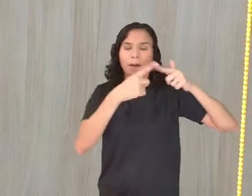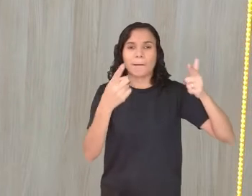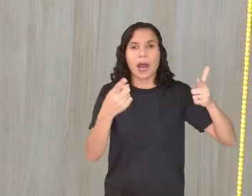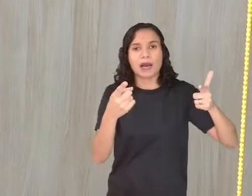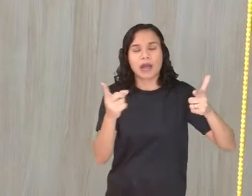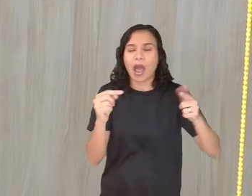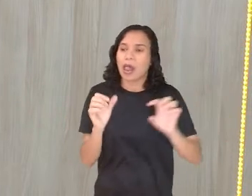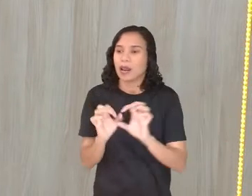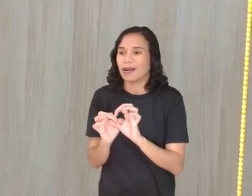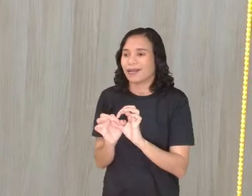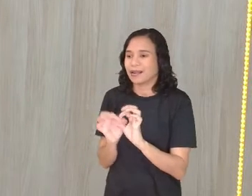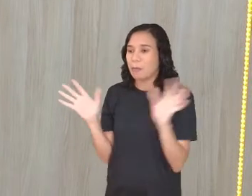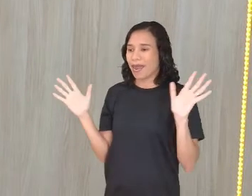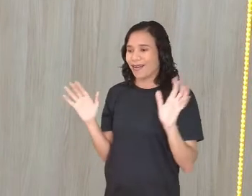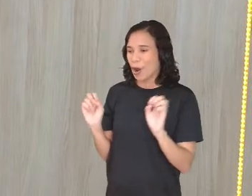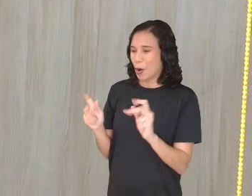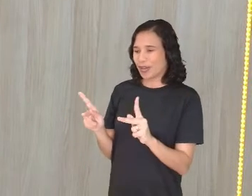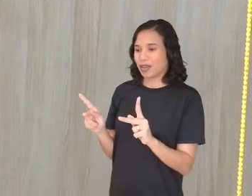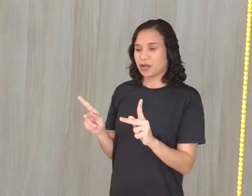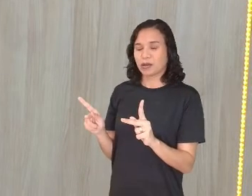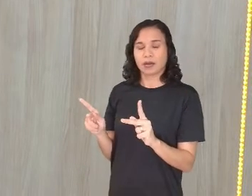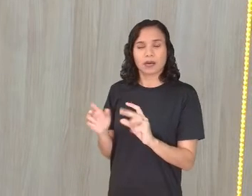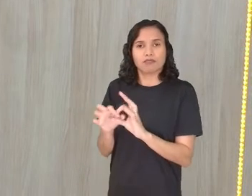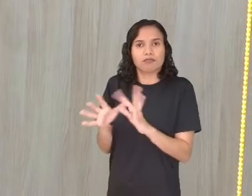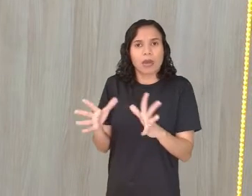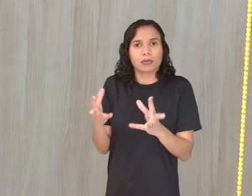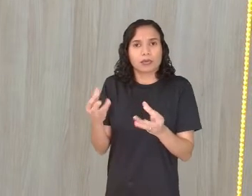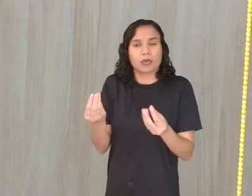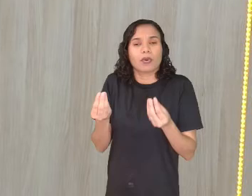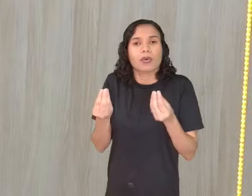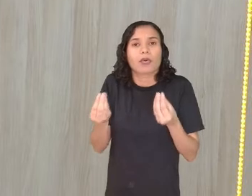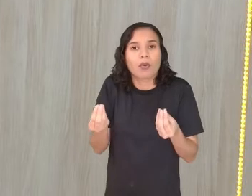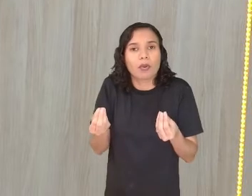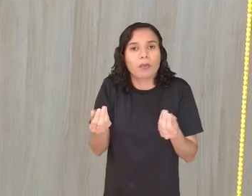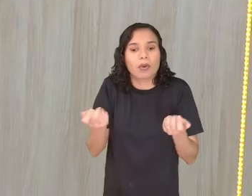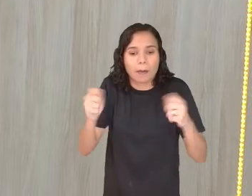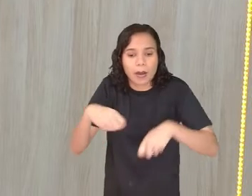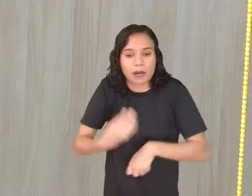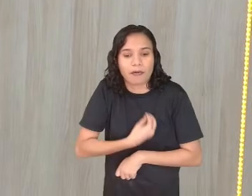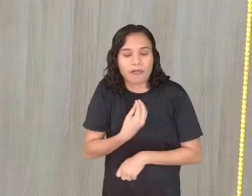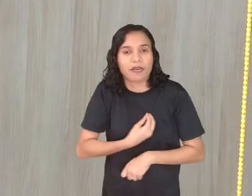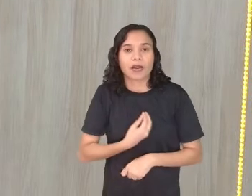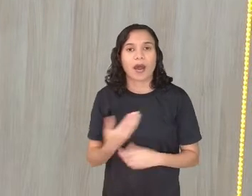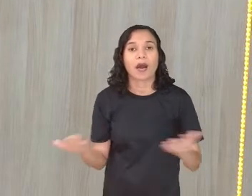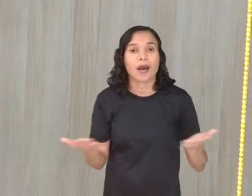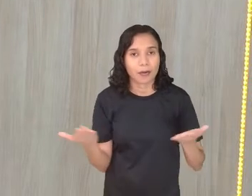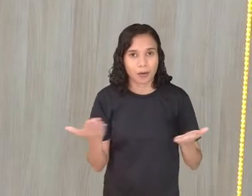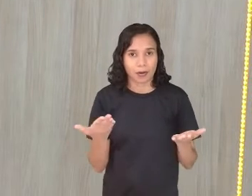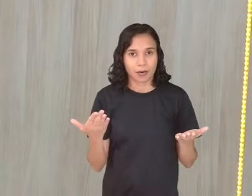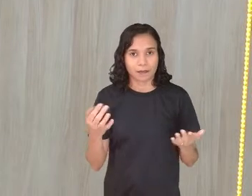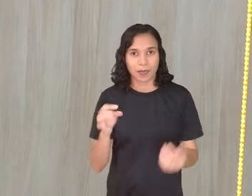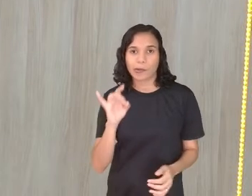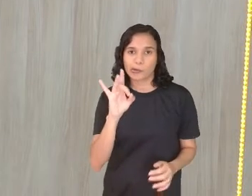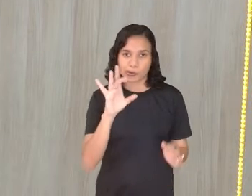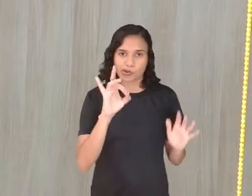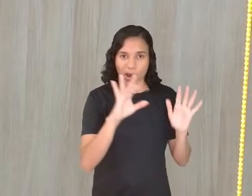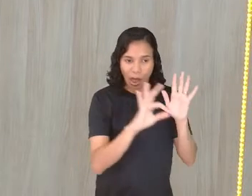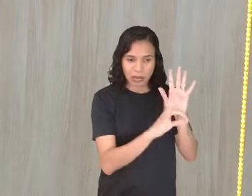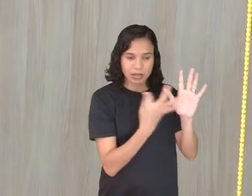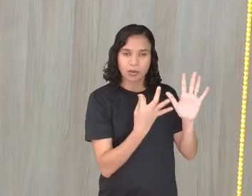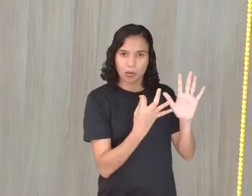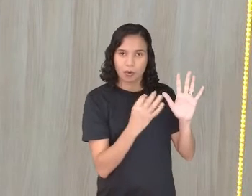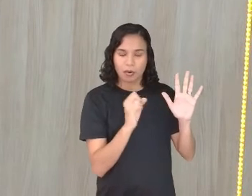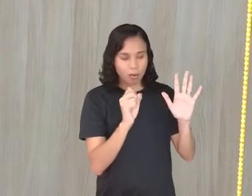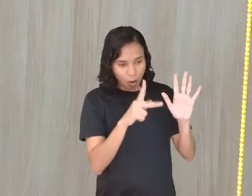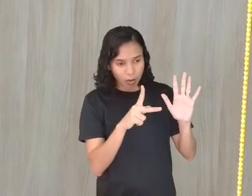são libertos, mas sem nenhuma condição. Então, era necessário não só assinar uma lei, mas ter